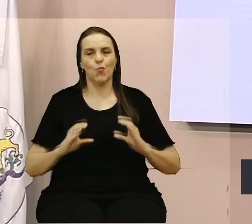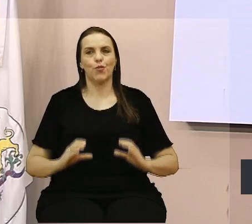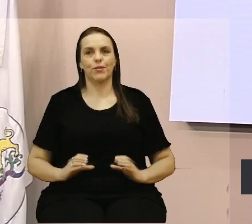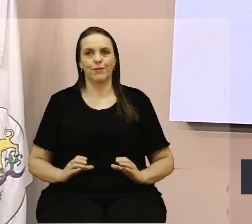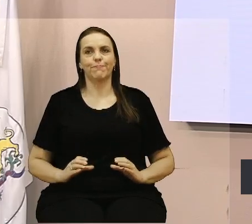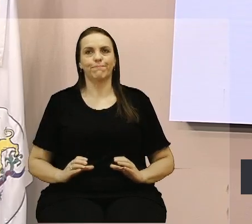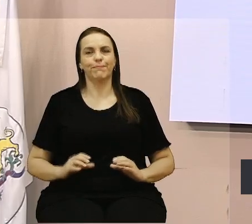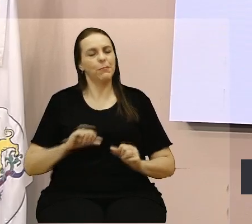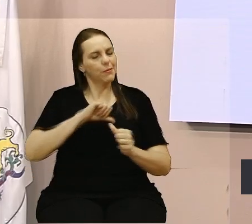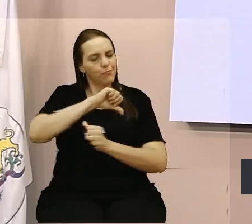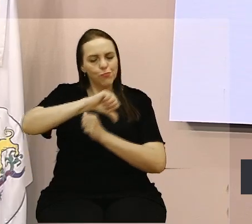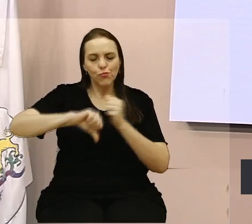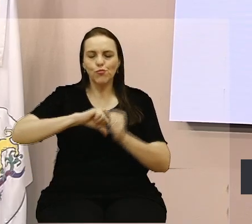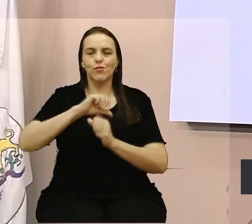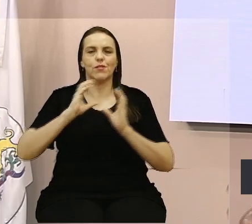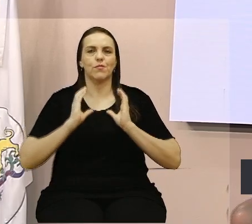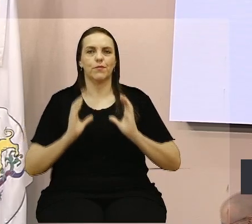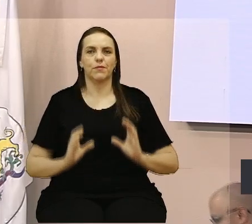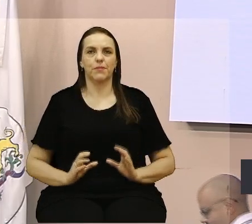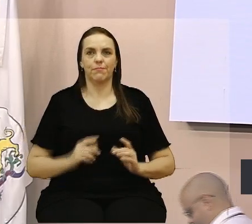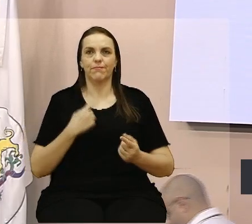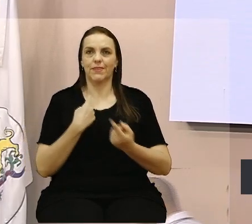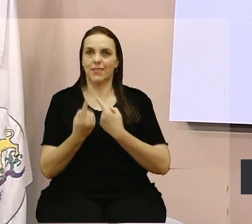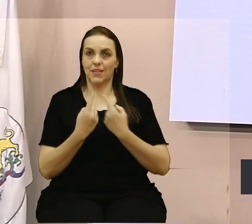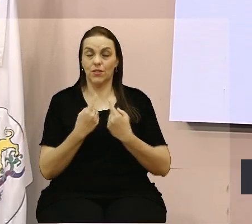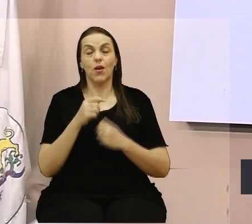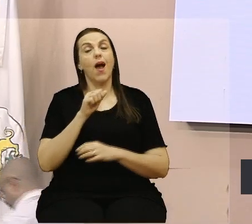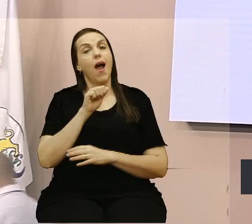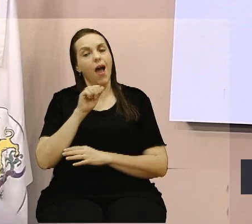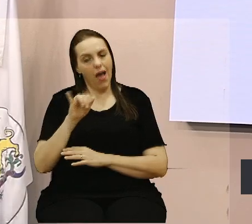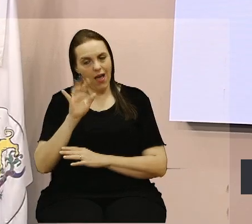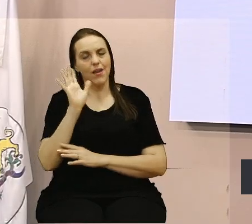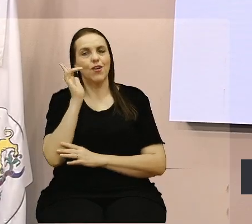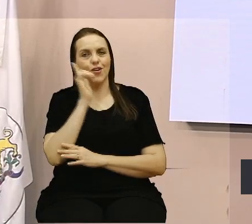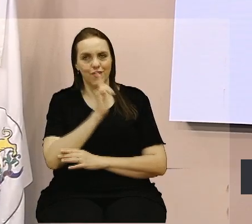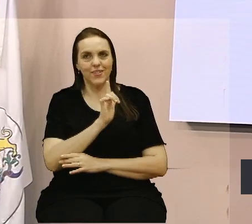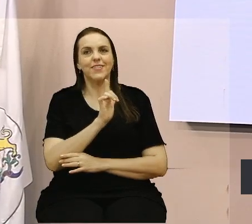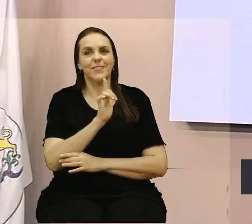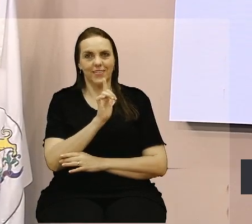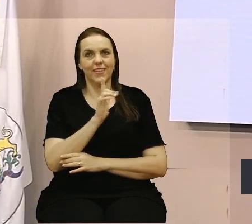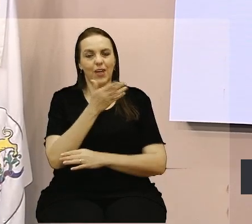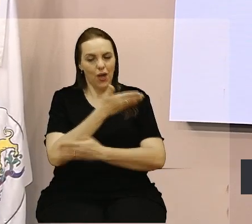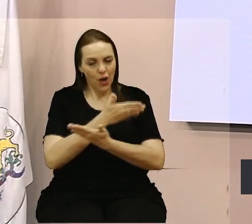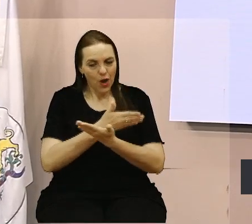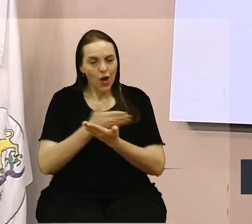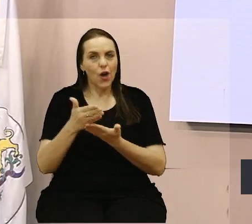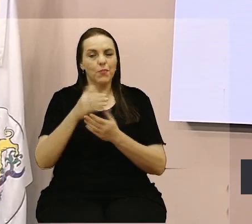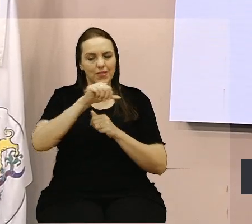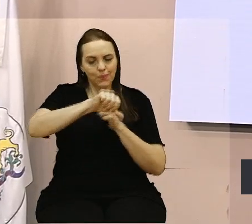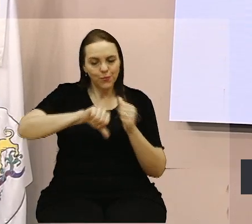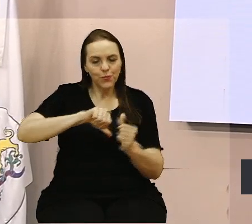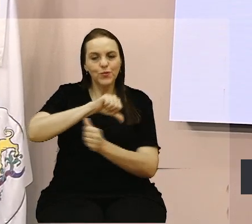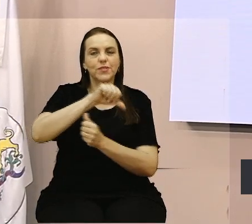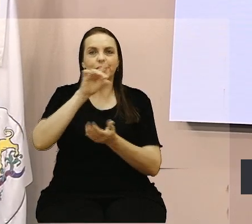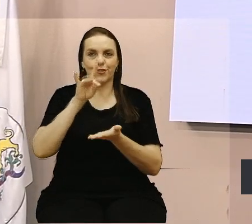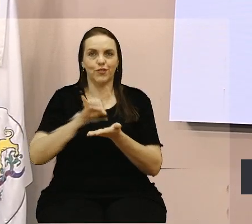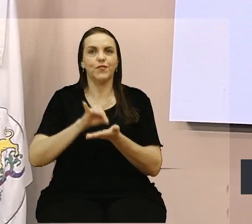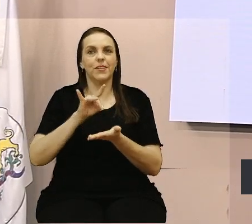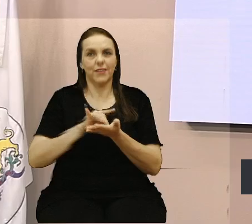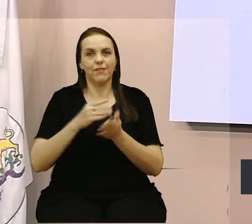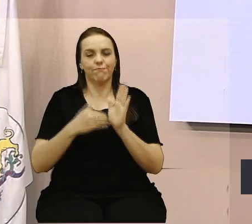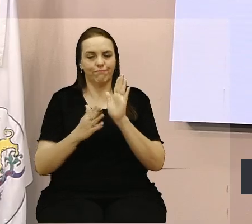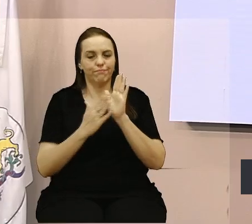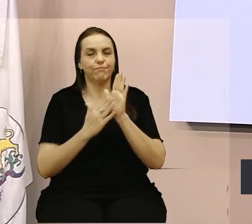temos que mudar o nosso comportamento no trânsito. Aí sim nós começaremos a ter as mudanças que a gente